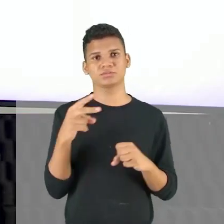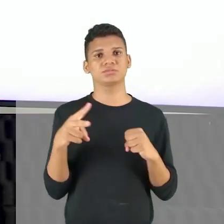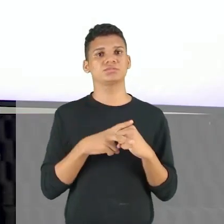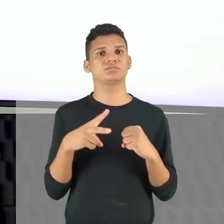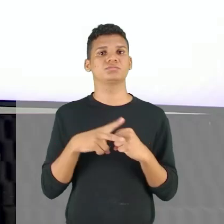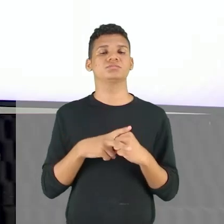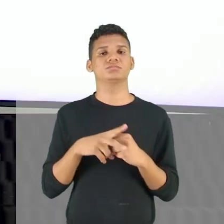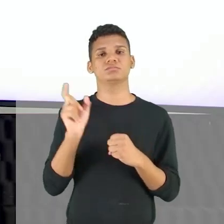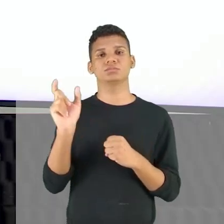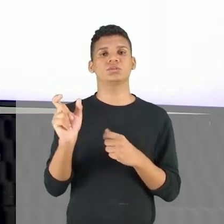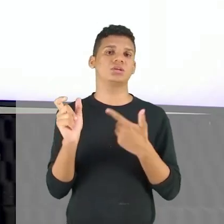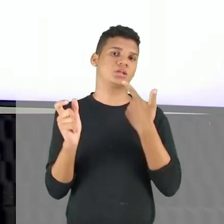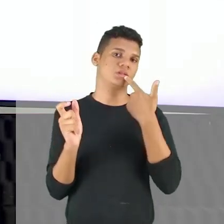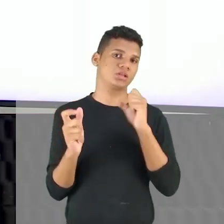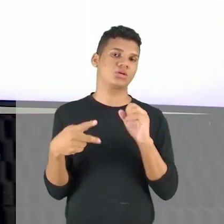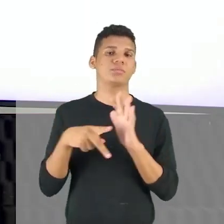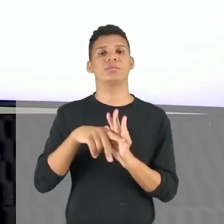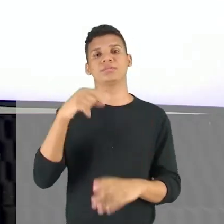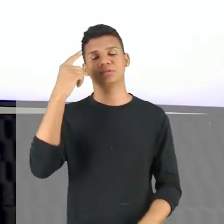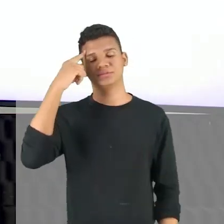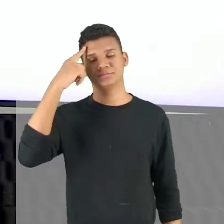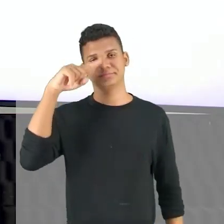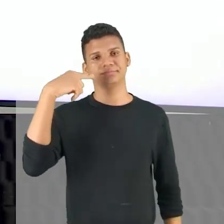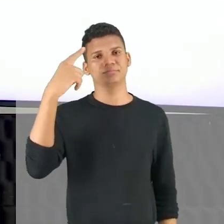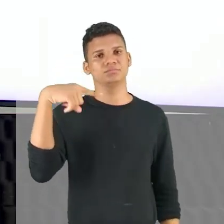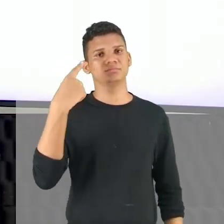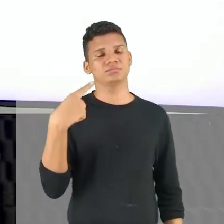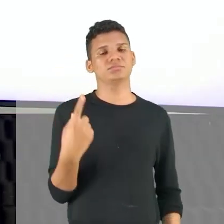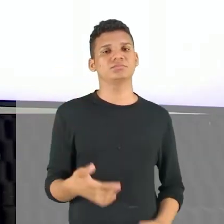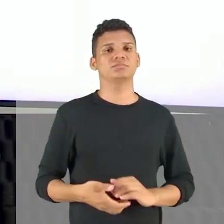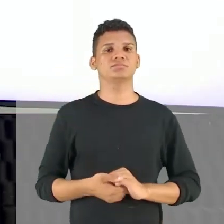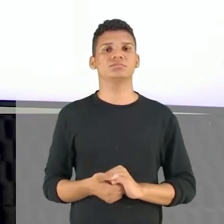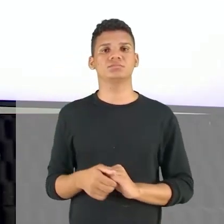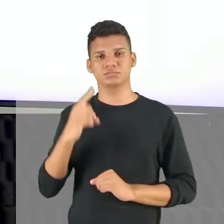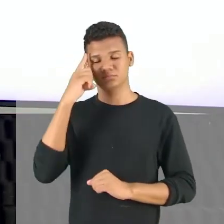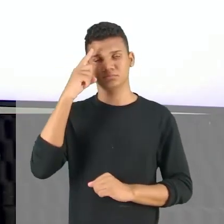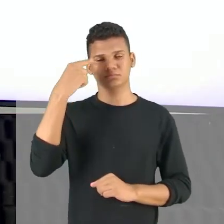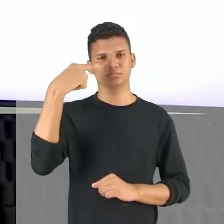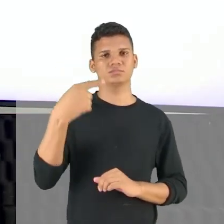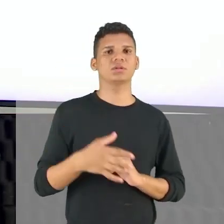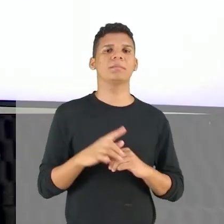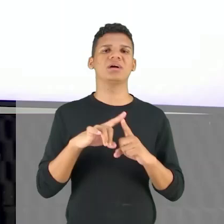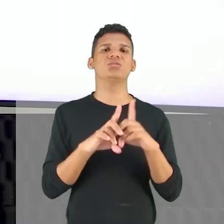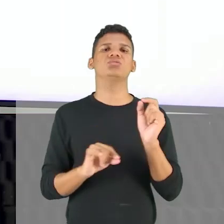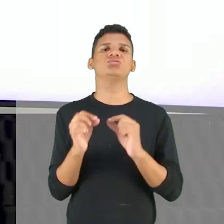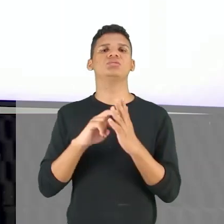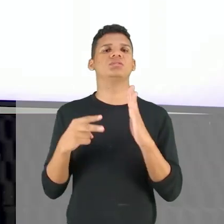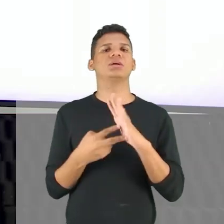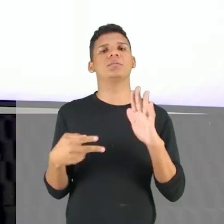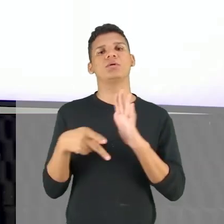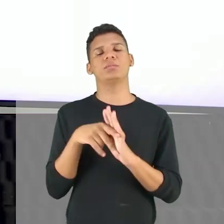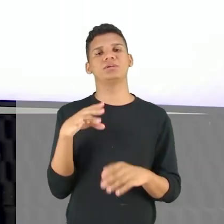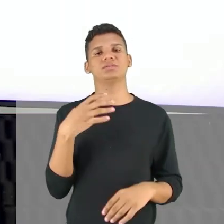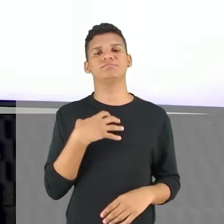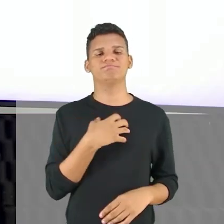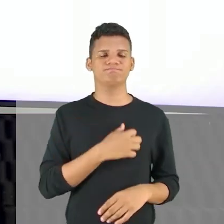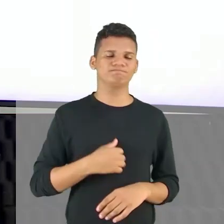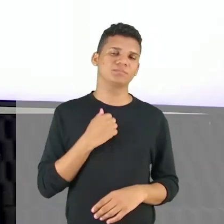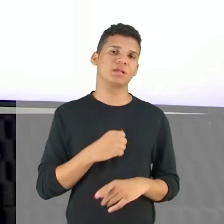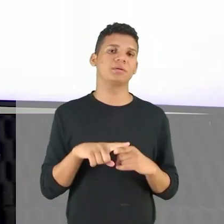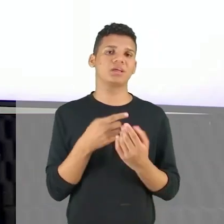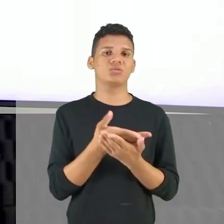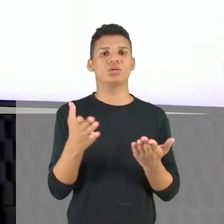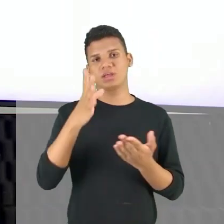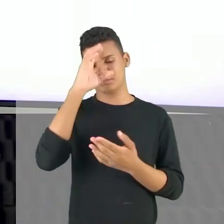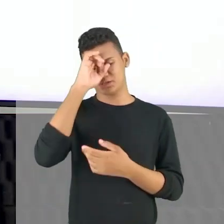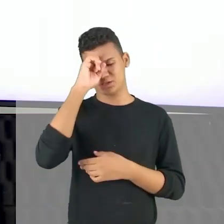da língua espanhola. Extrañar. Echar de menos significa sentir saudade. Questãozinha para você aprender